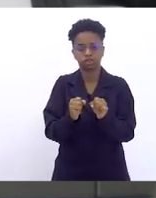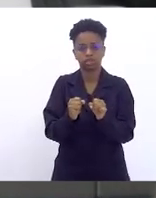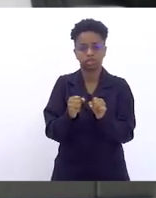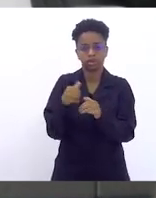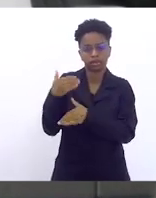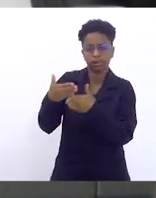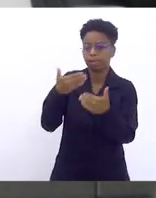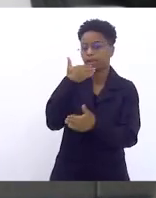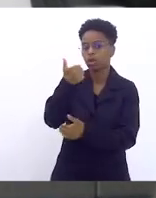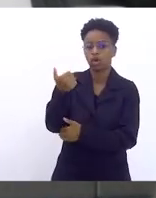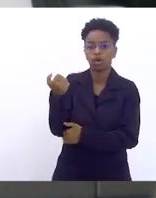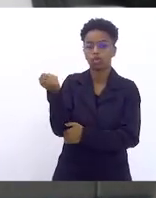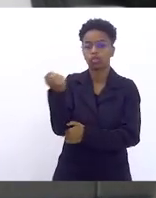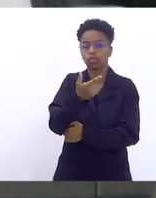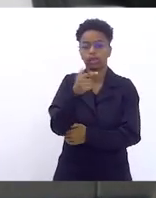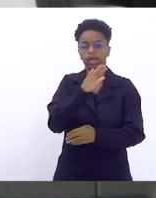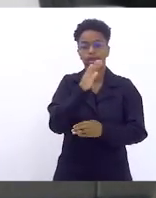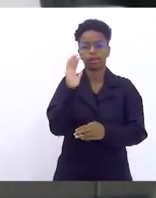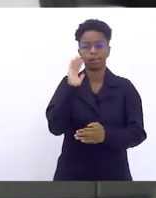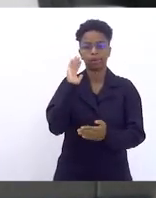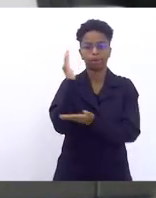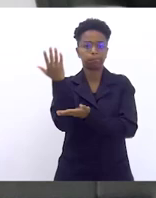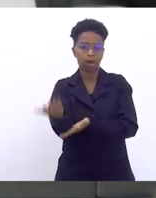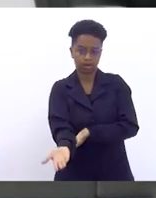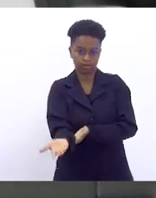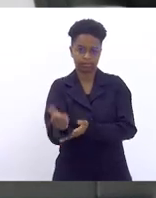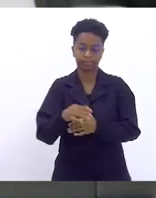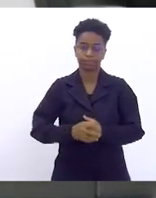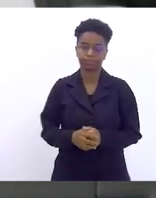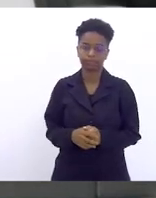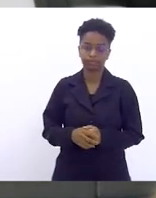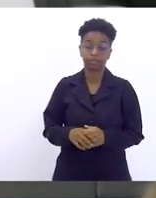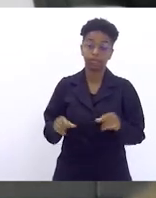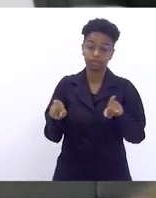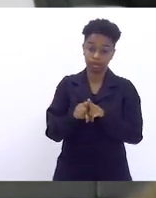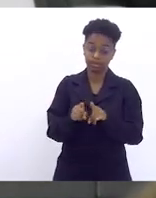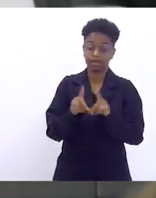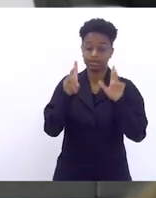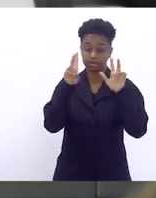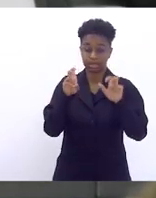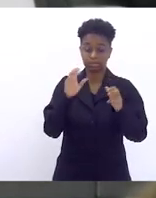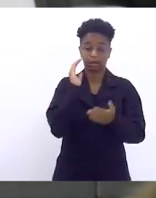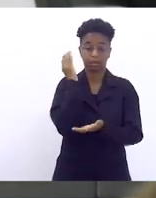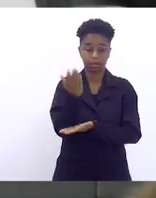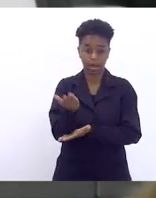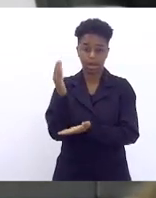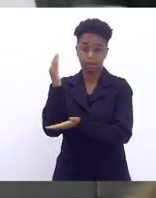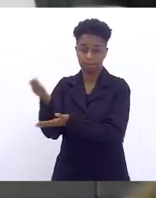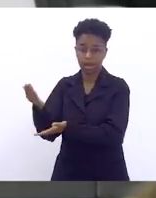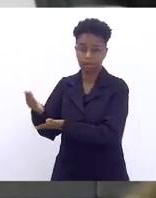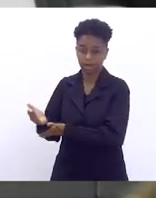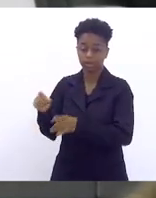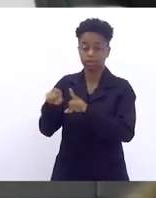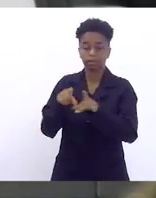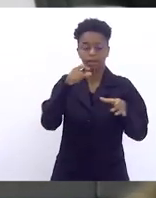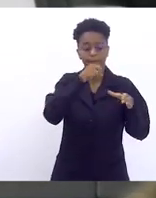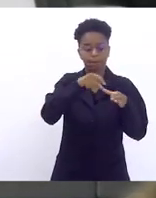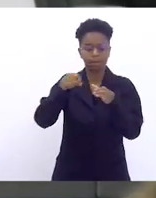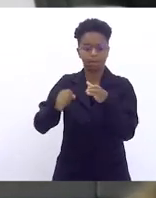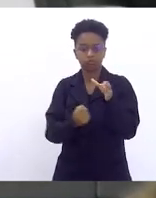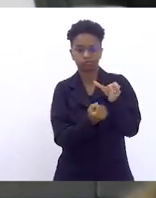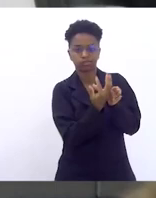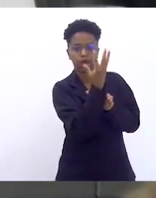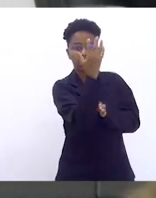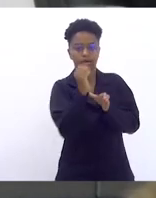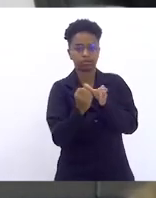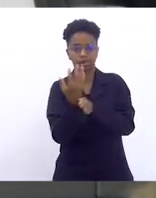derrubar a floresta e por fim a questão do desmatamento e do reflorestamento que nós precisamos